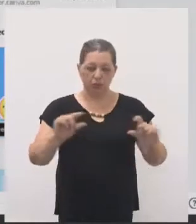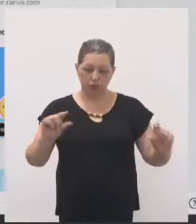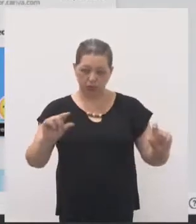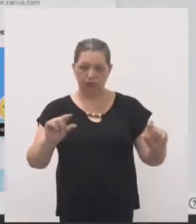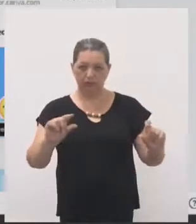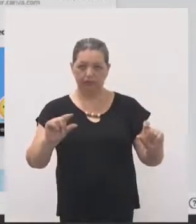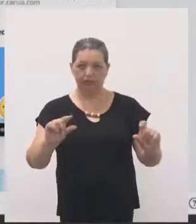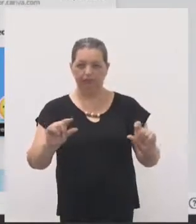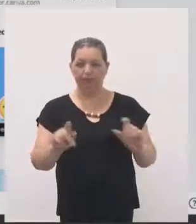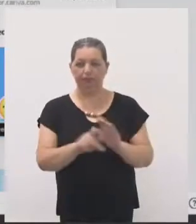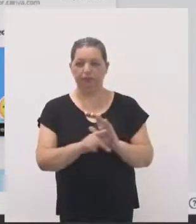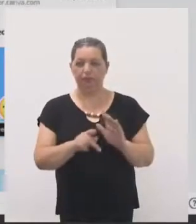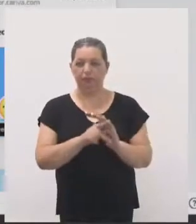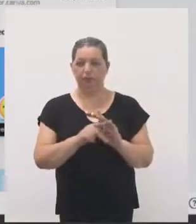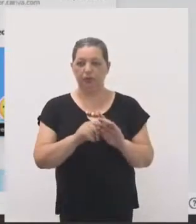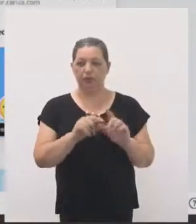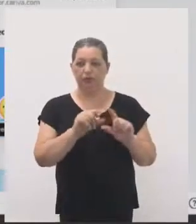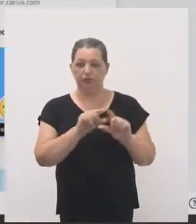aqui,